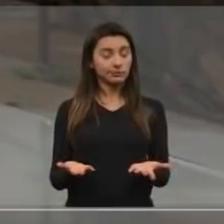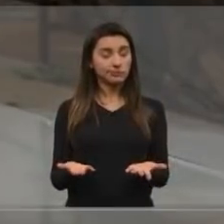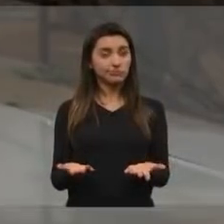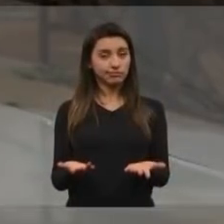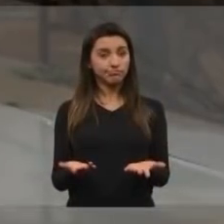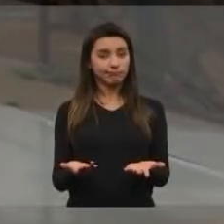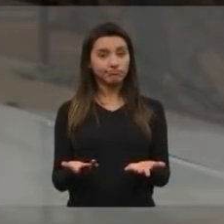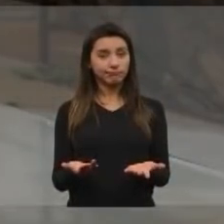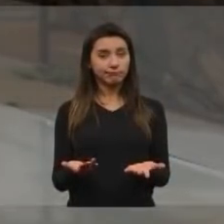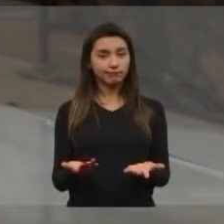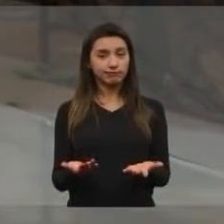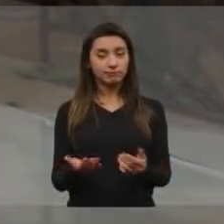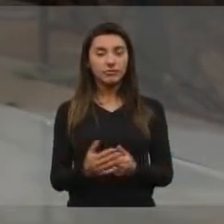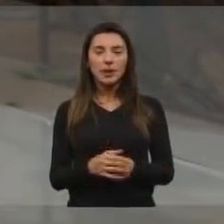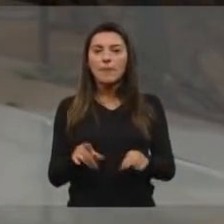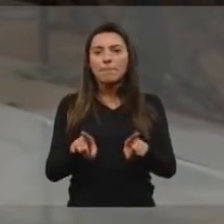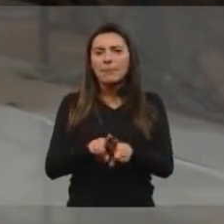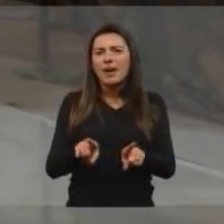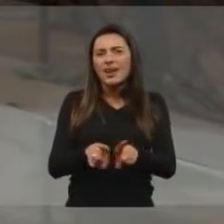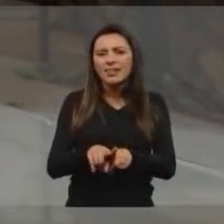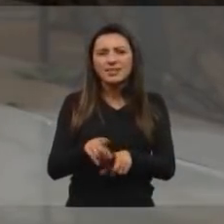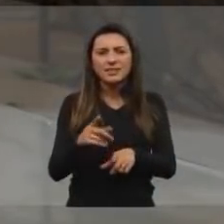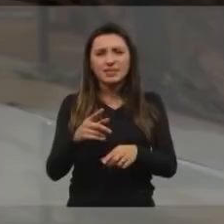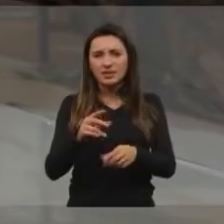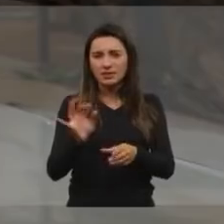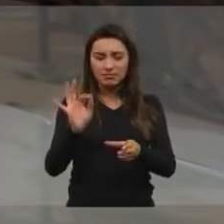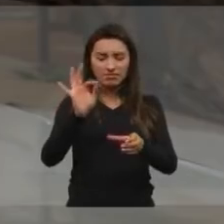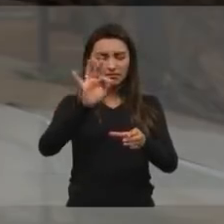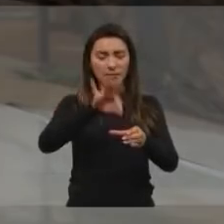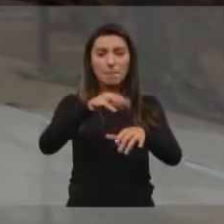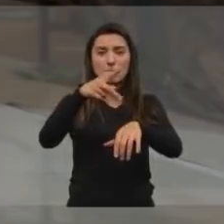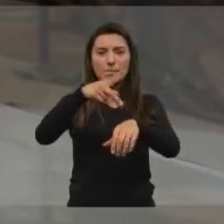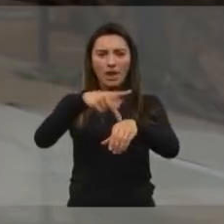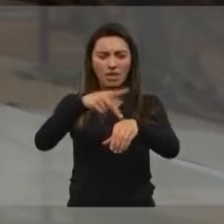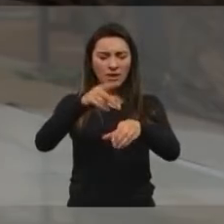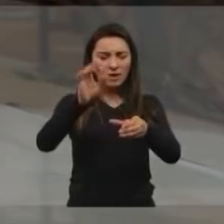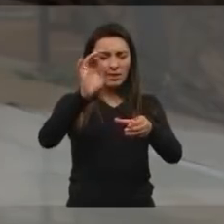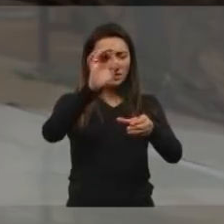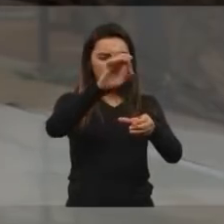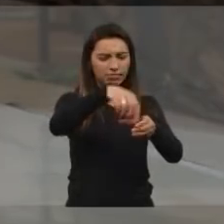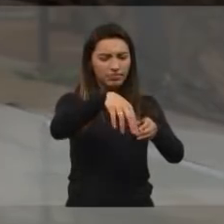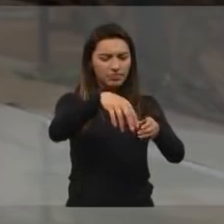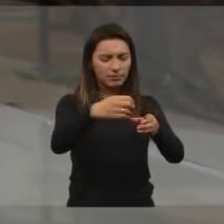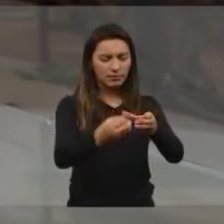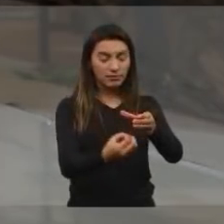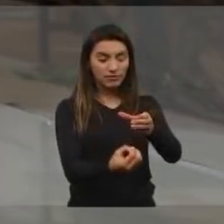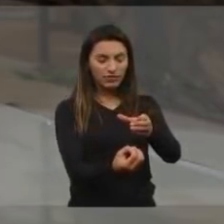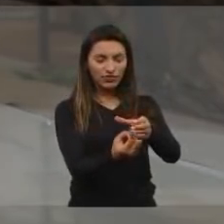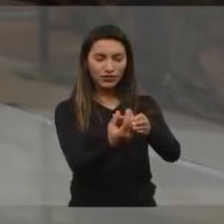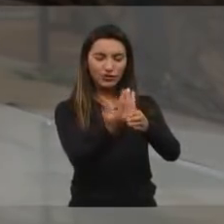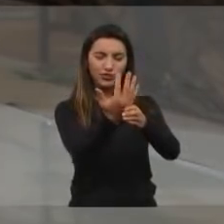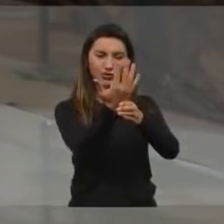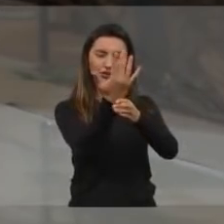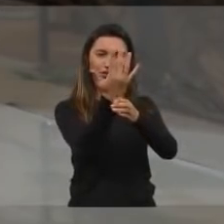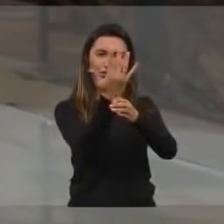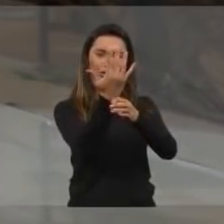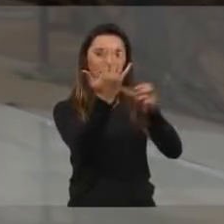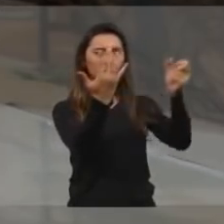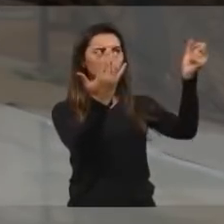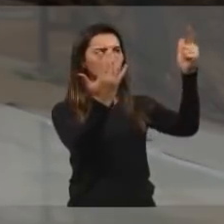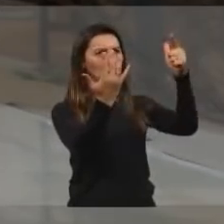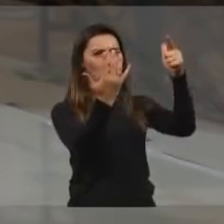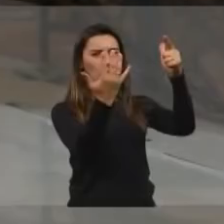brotaram o nilson raízes profundas o sol aparece queima e seca